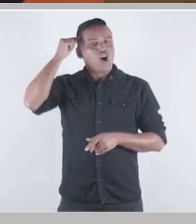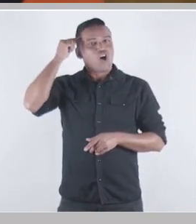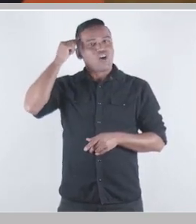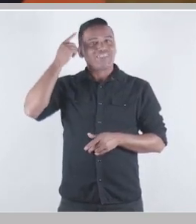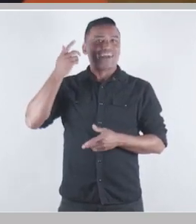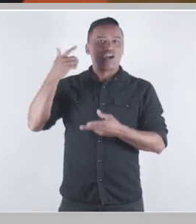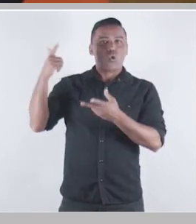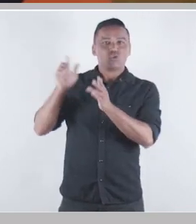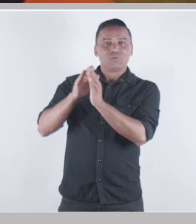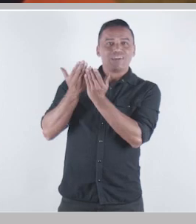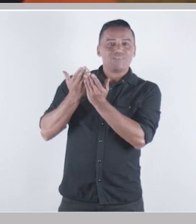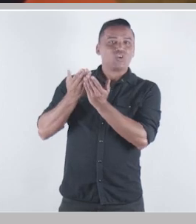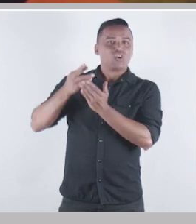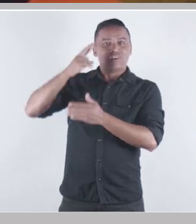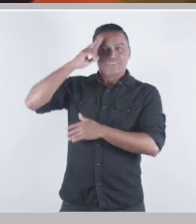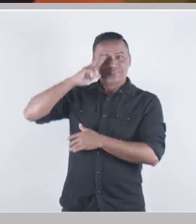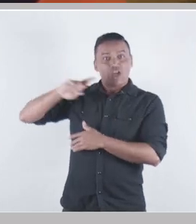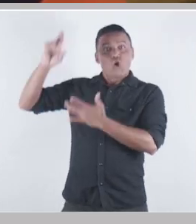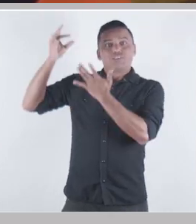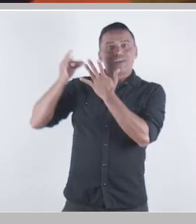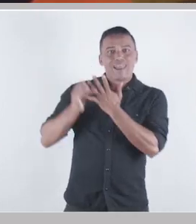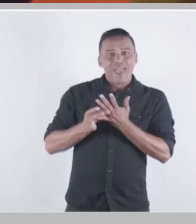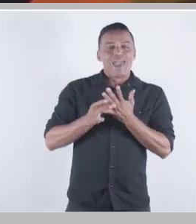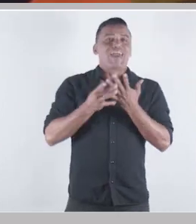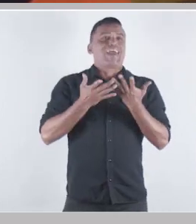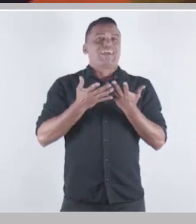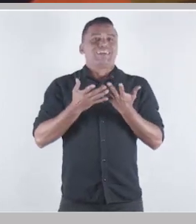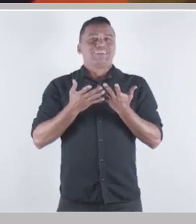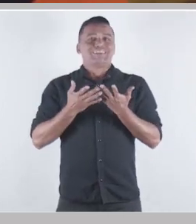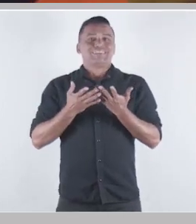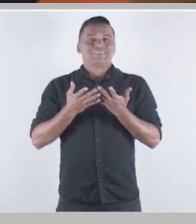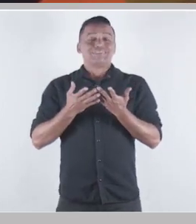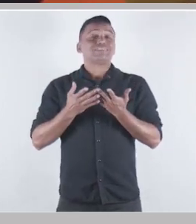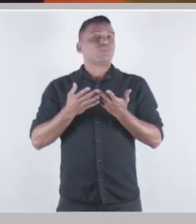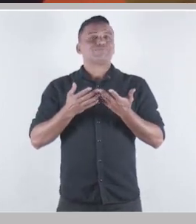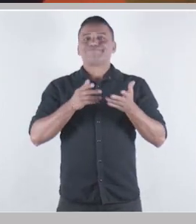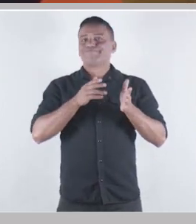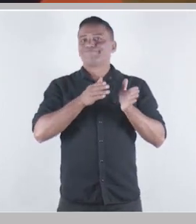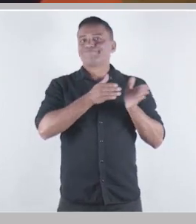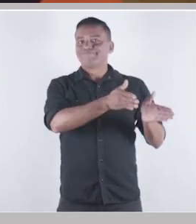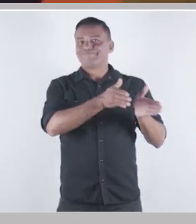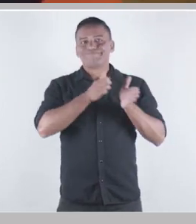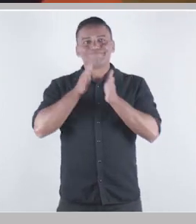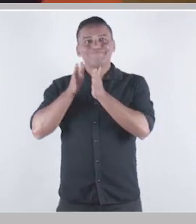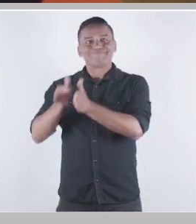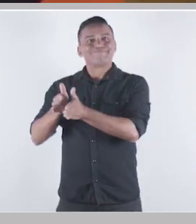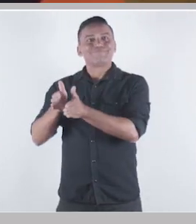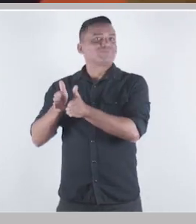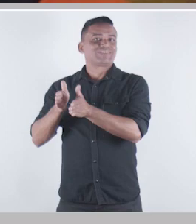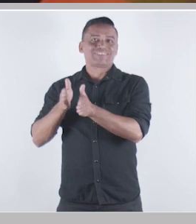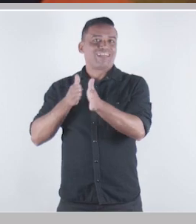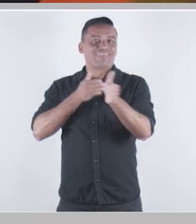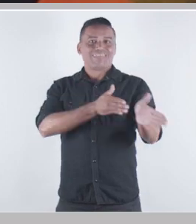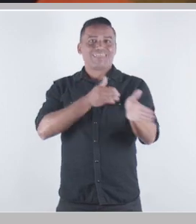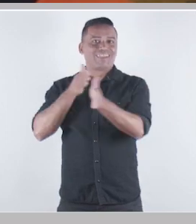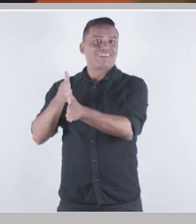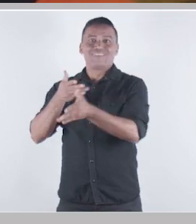todos esses caminhos assim. E tem essa questão, né, não